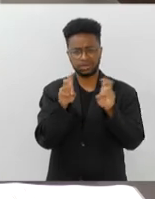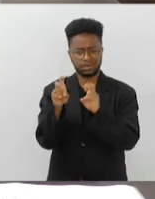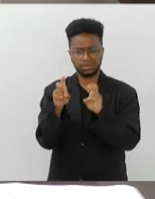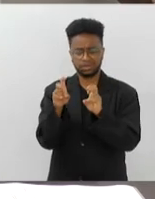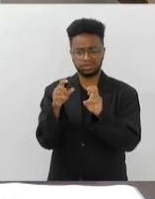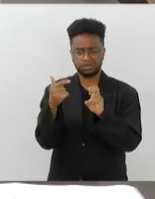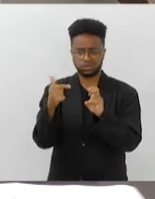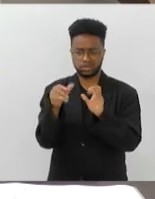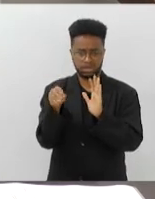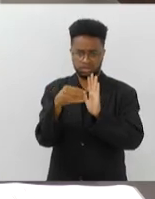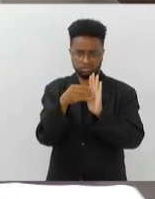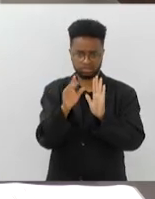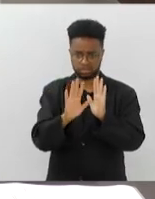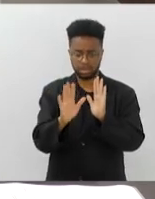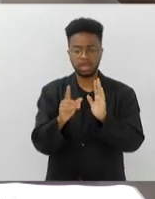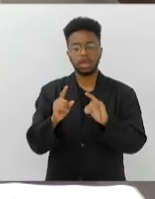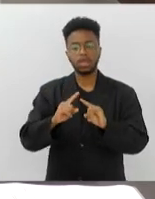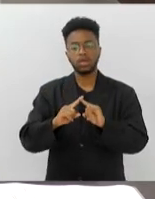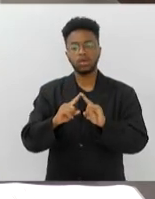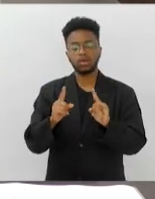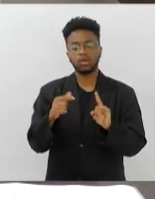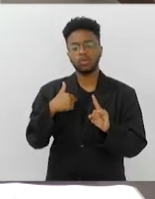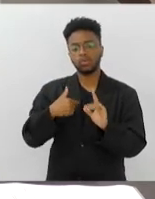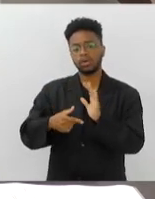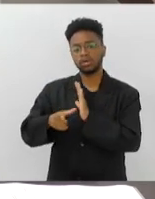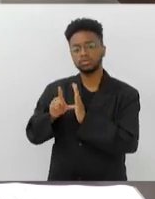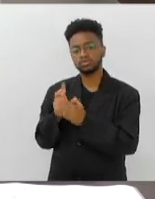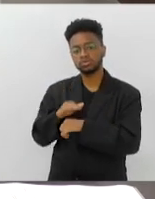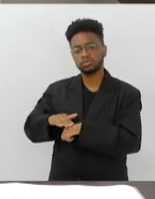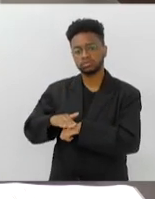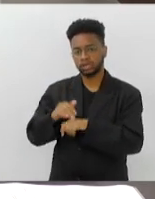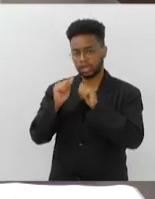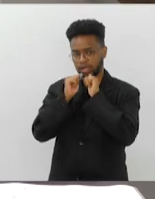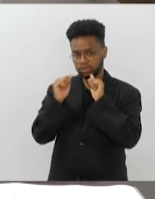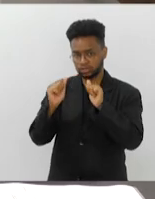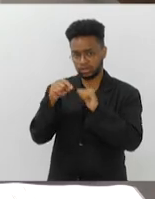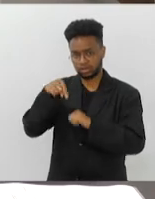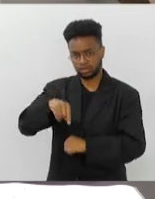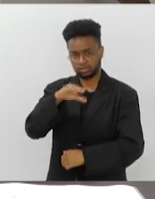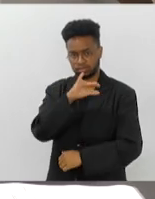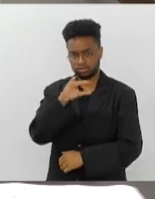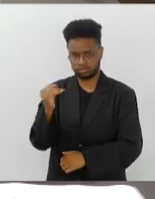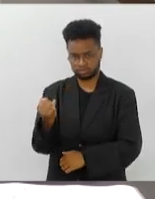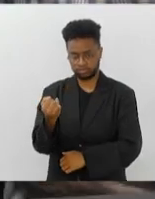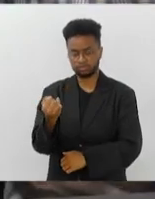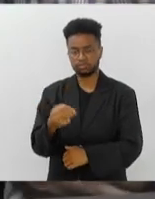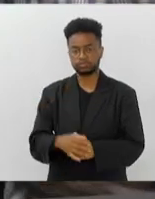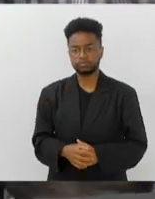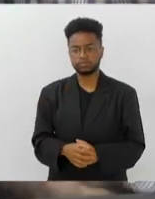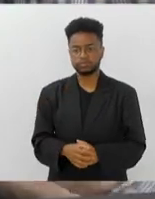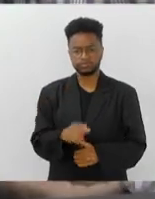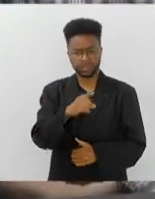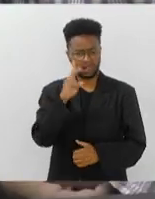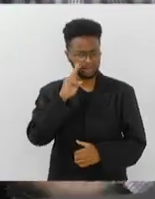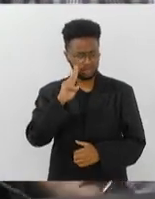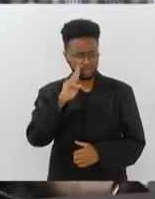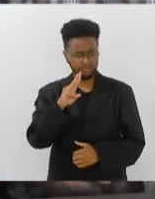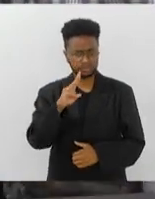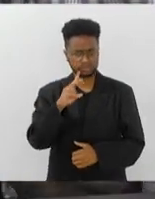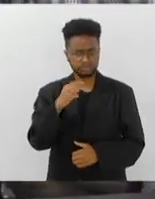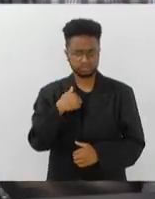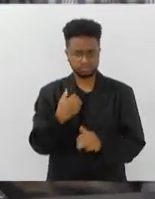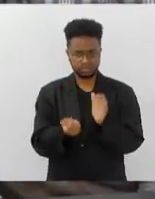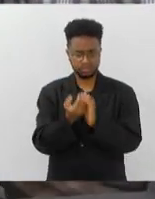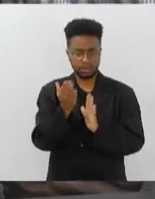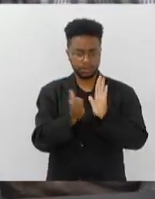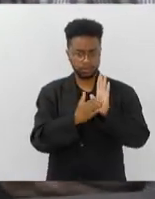pauta. Estava conversando outro dia até com nossos assessores aqui da CCJ. Vossa Excelência lembra que eu tinha feito uma